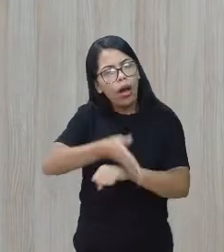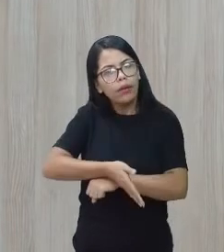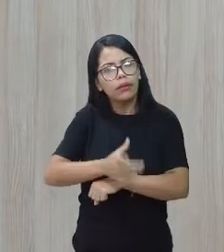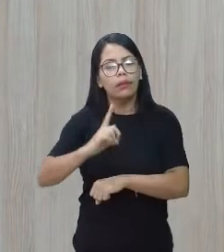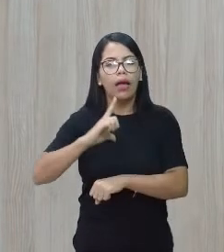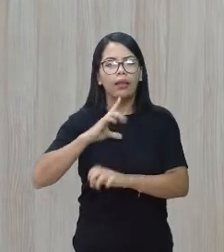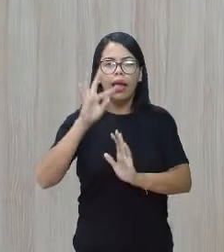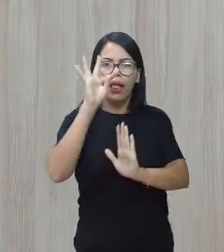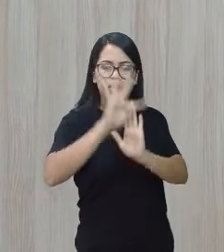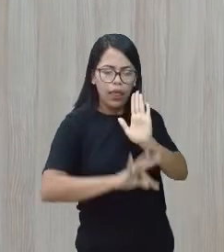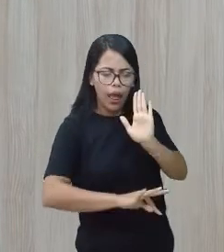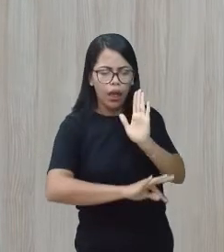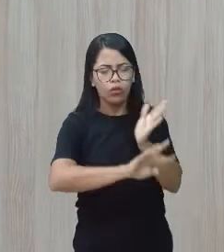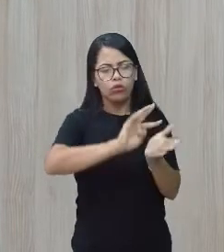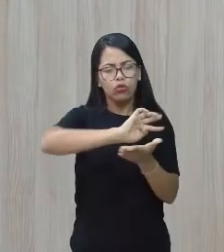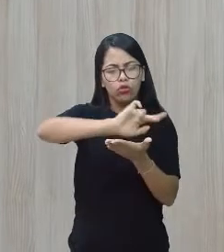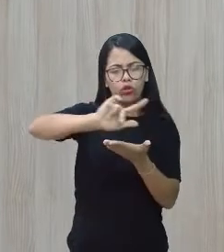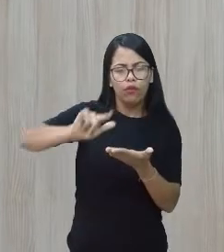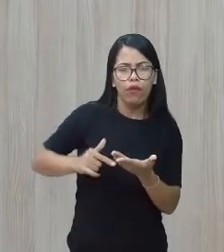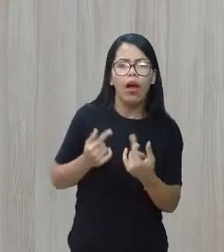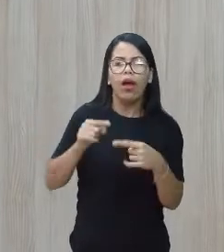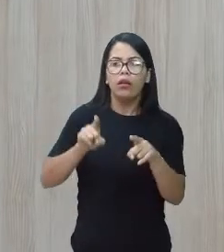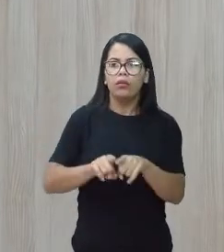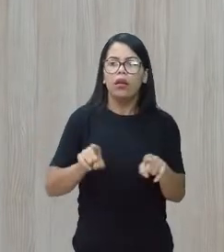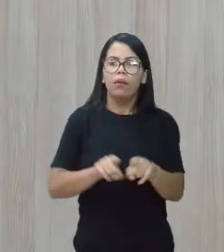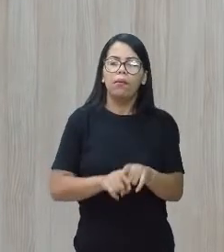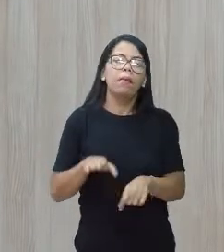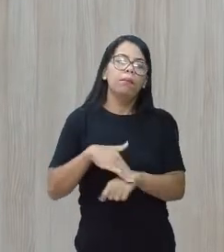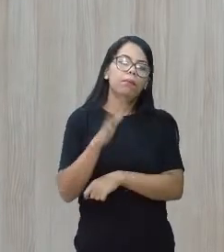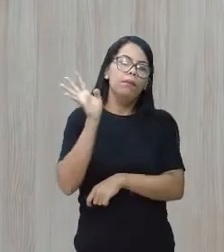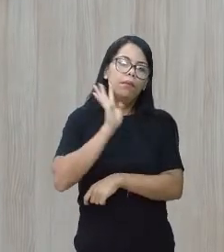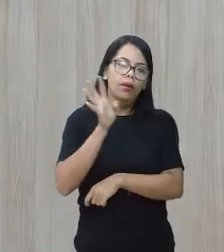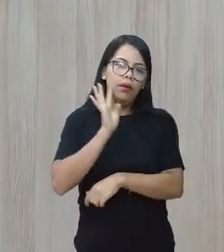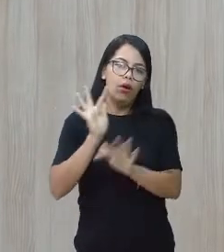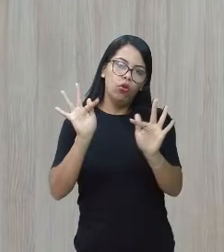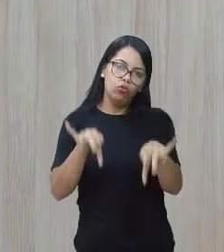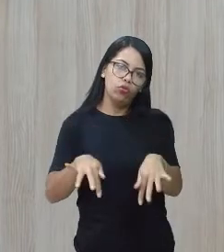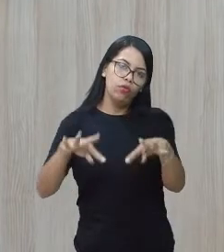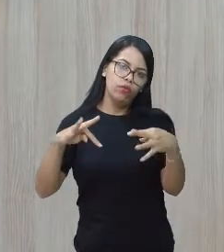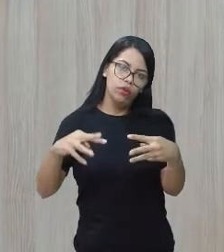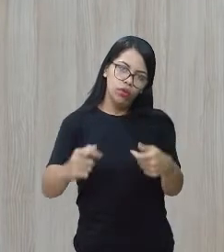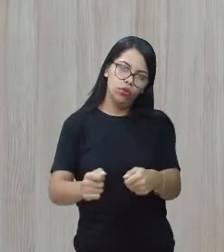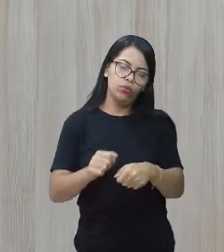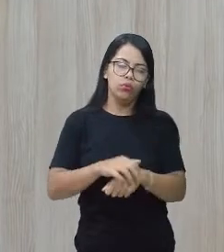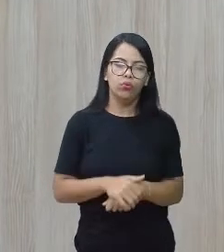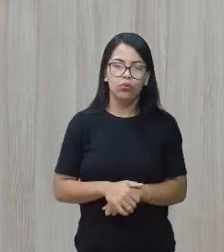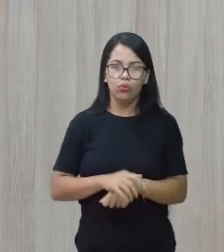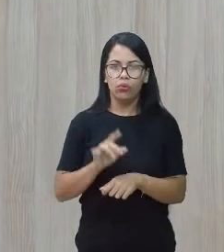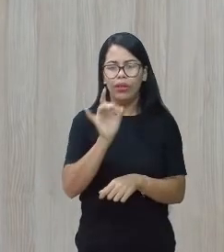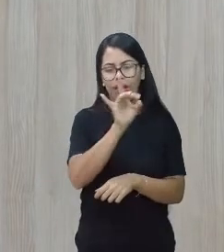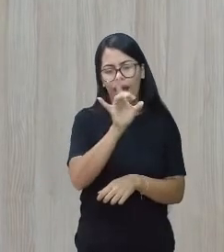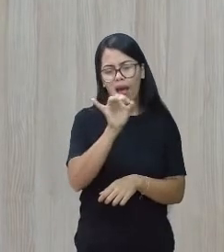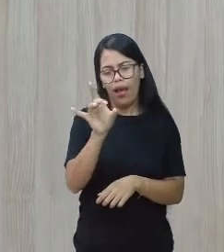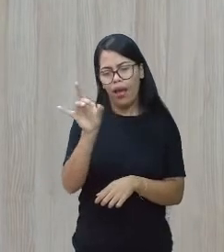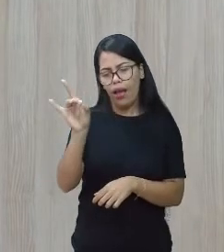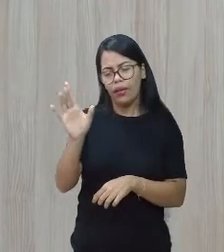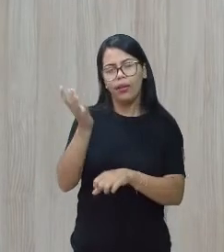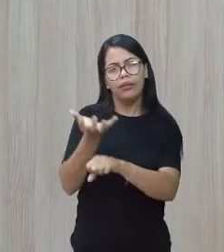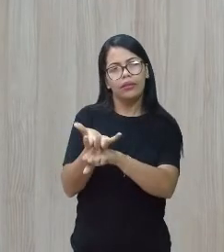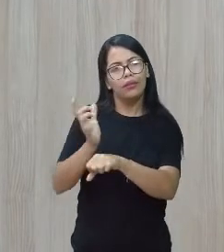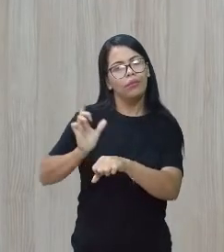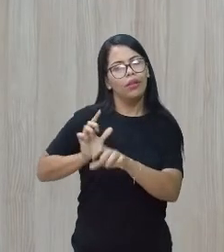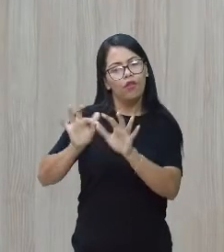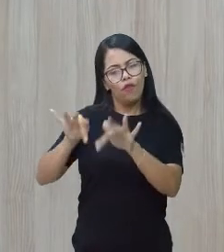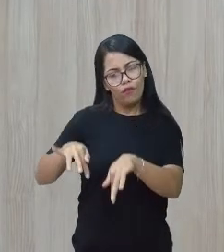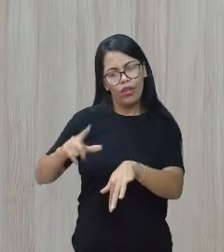texto também lá na trilha, certo? E o mais legal é que no final dessa trilha de cada disciplina tem um